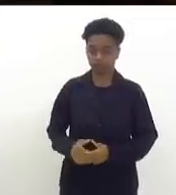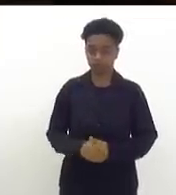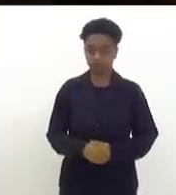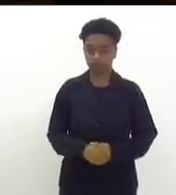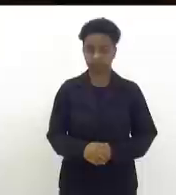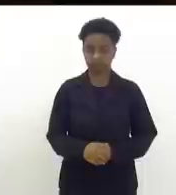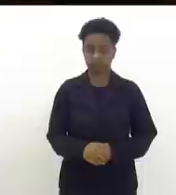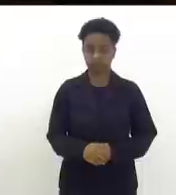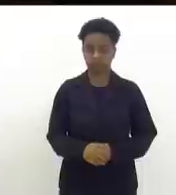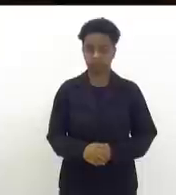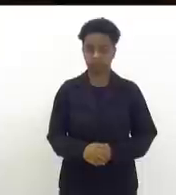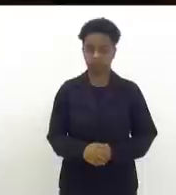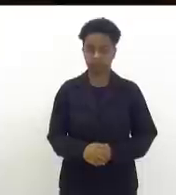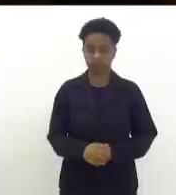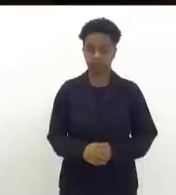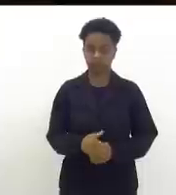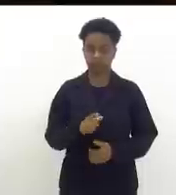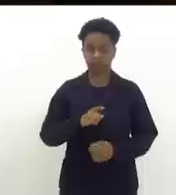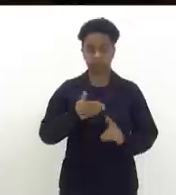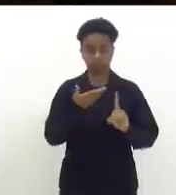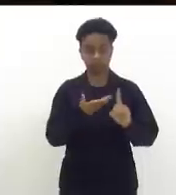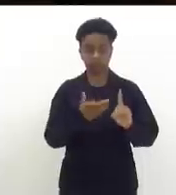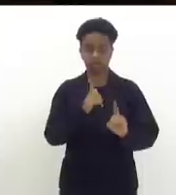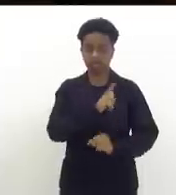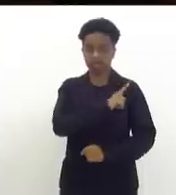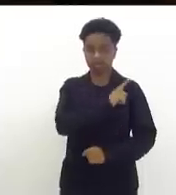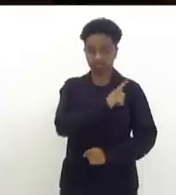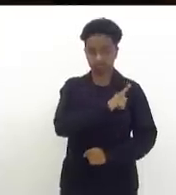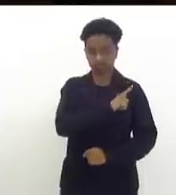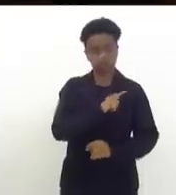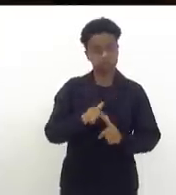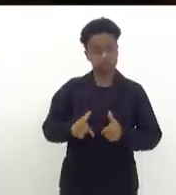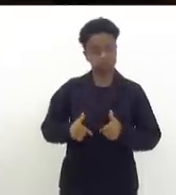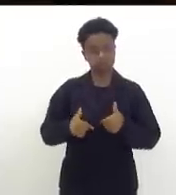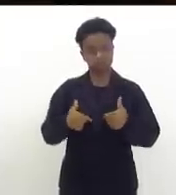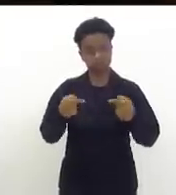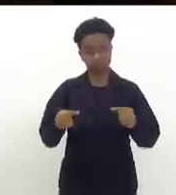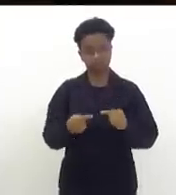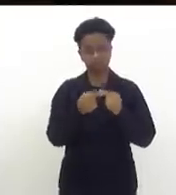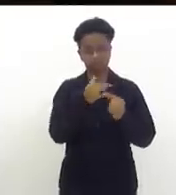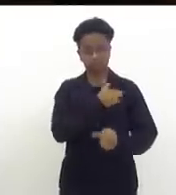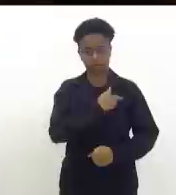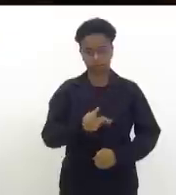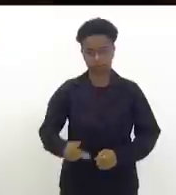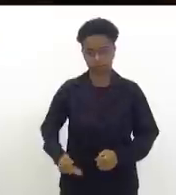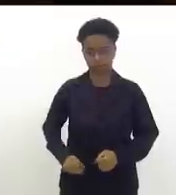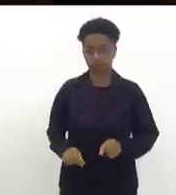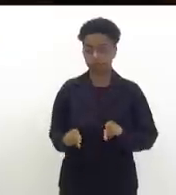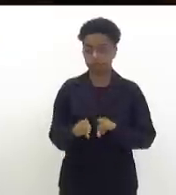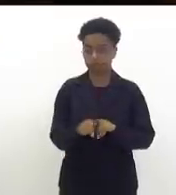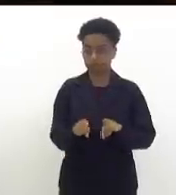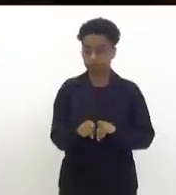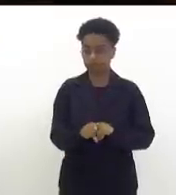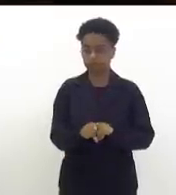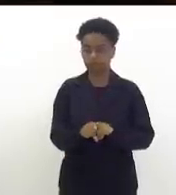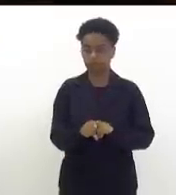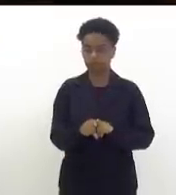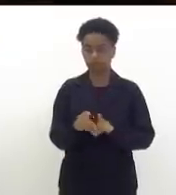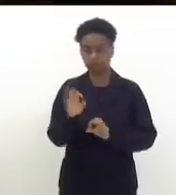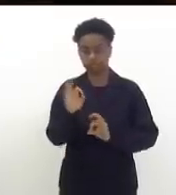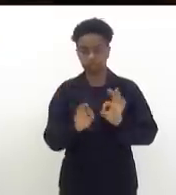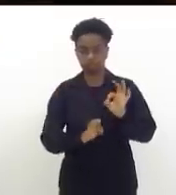por um gestor de atos republicanos e que muito bem dirige